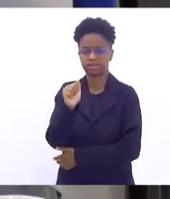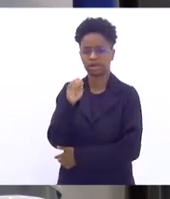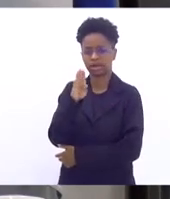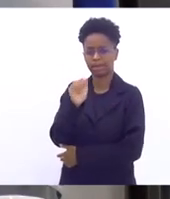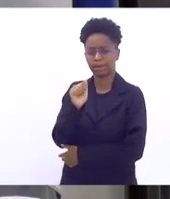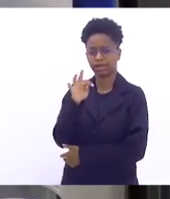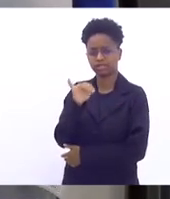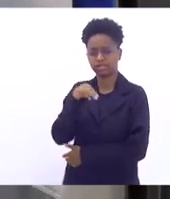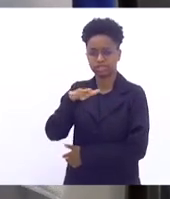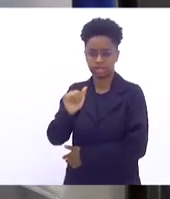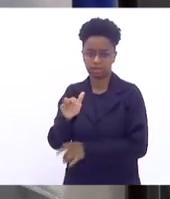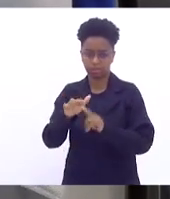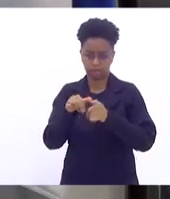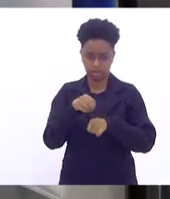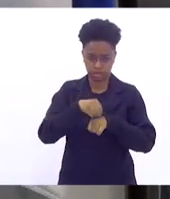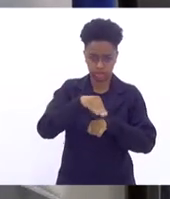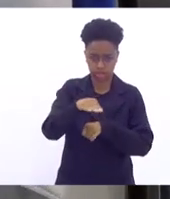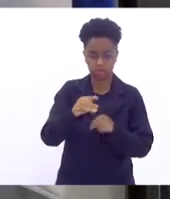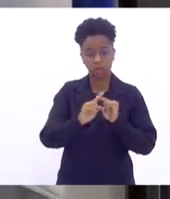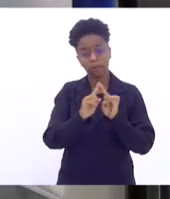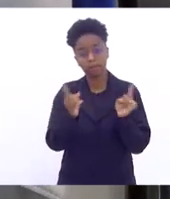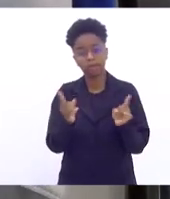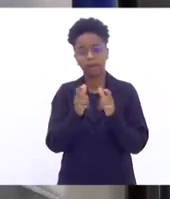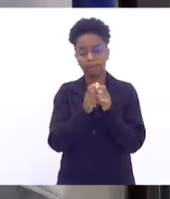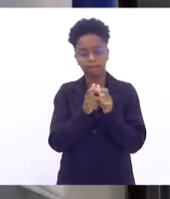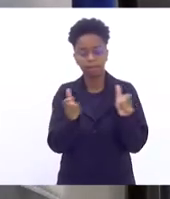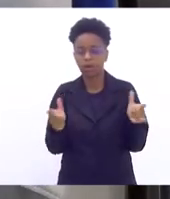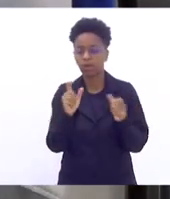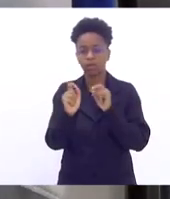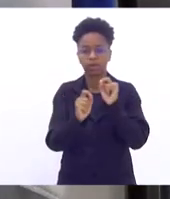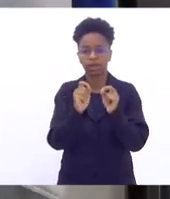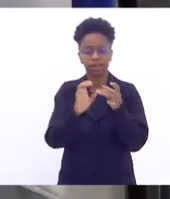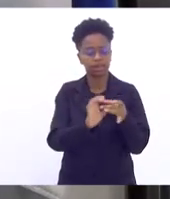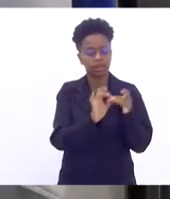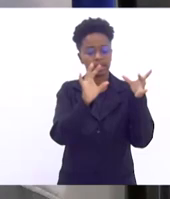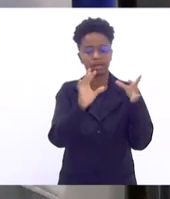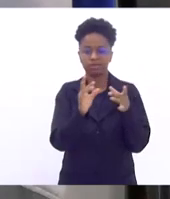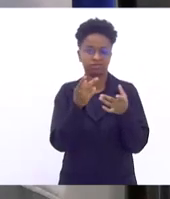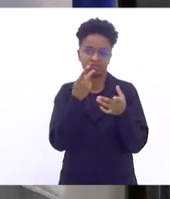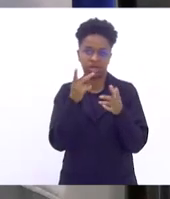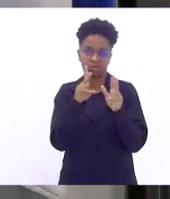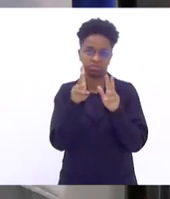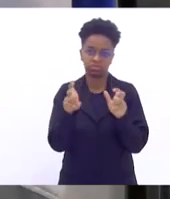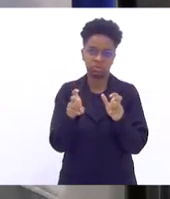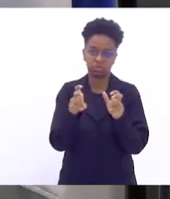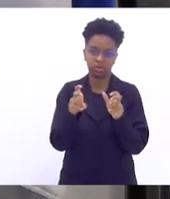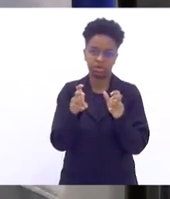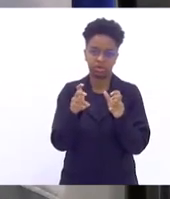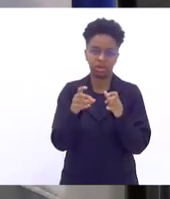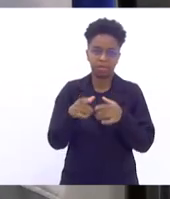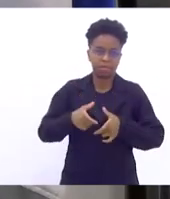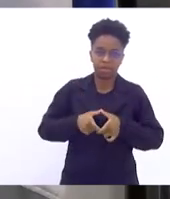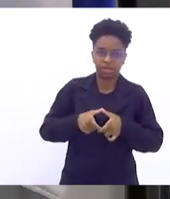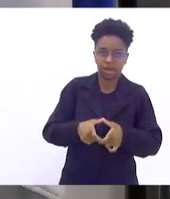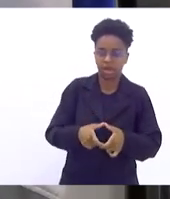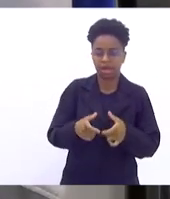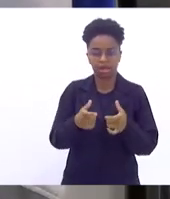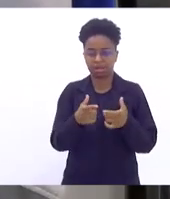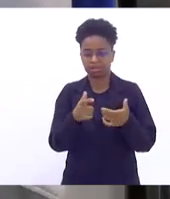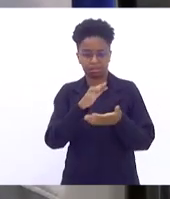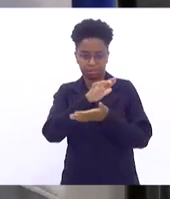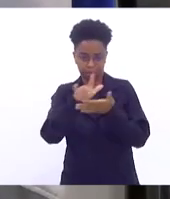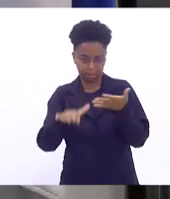indicação mas na maioria das vezes é deliberação sobre encomendas sobre medalha Tiradentes então